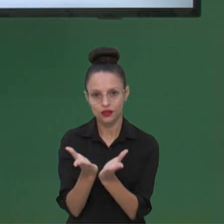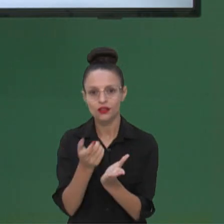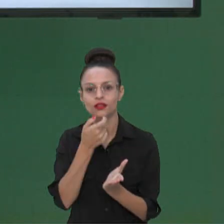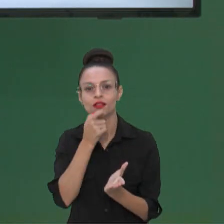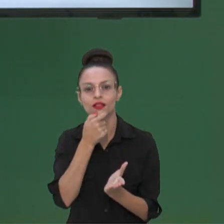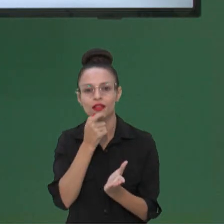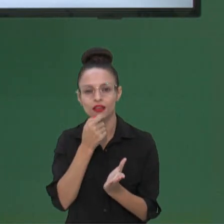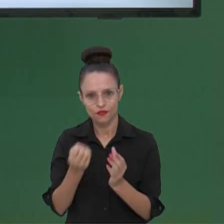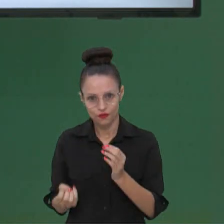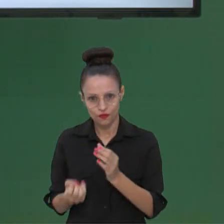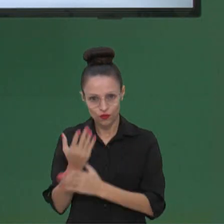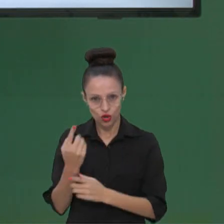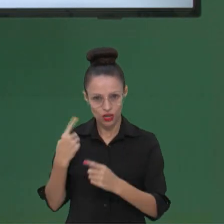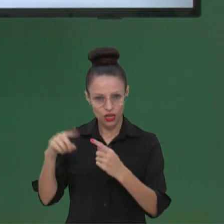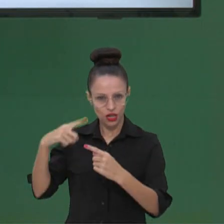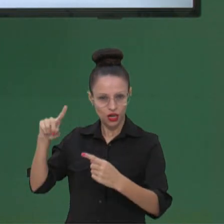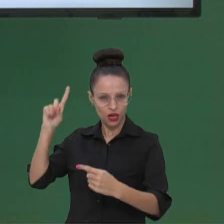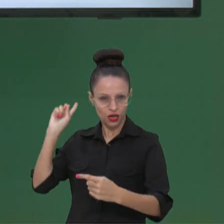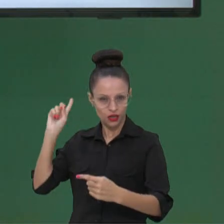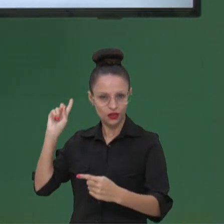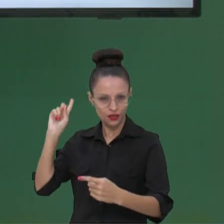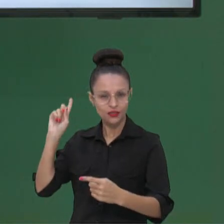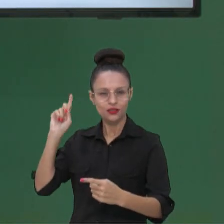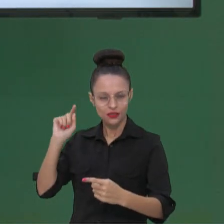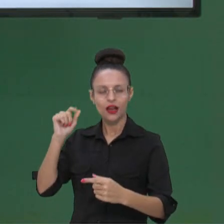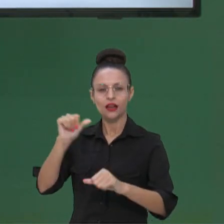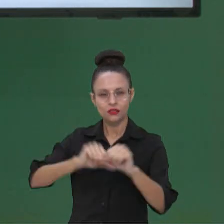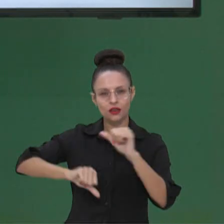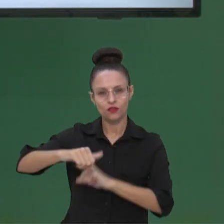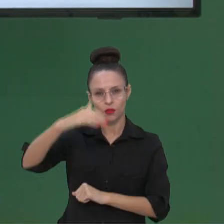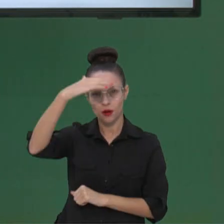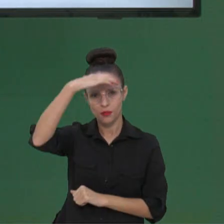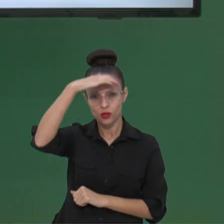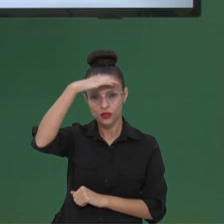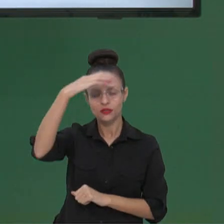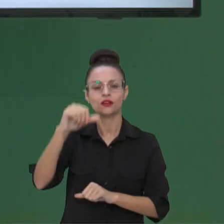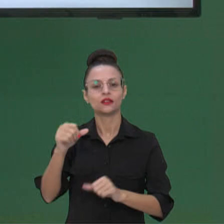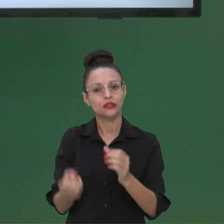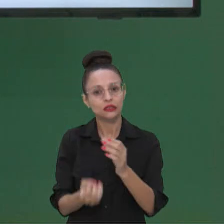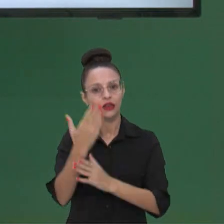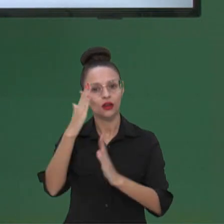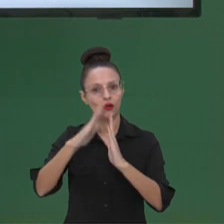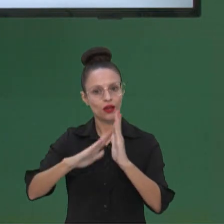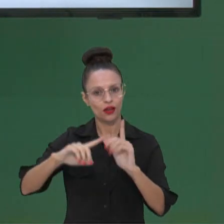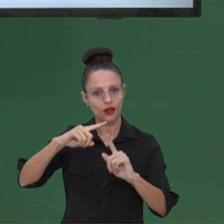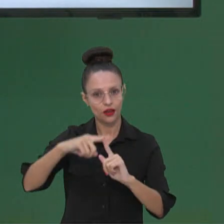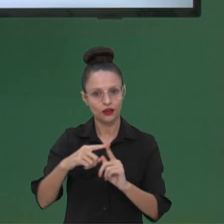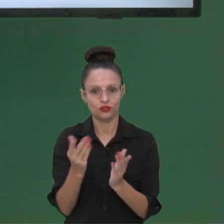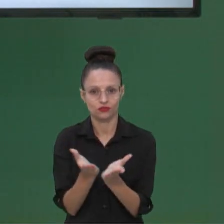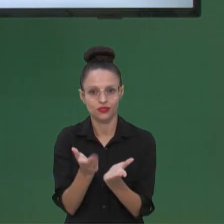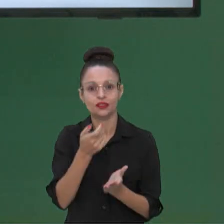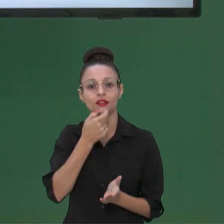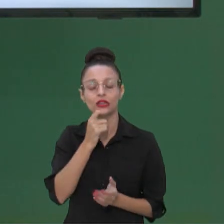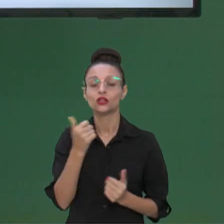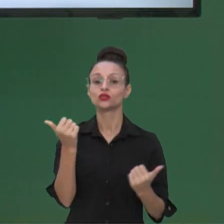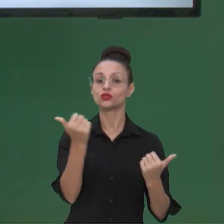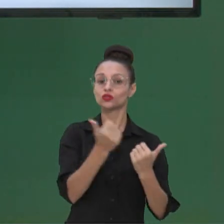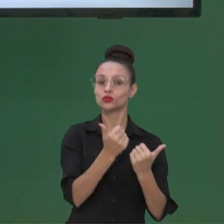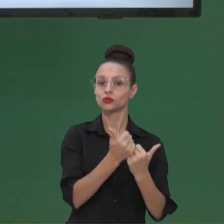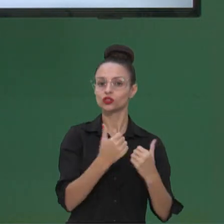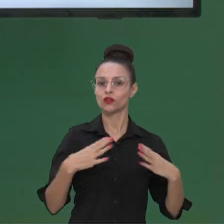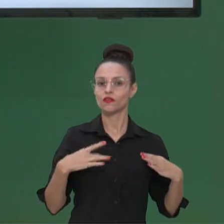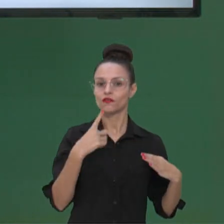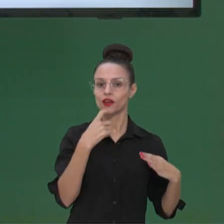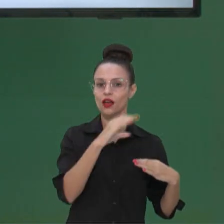VIII, tá lembrado disso lá na Reforma Protestante, a criação da igreja anglicana? Para substituir feriados católicos,